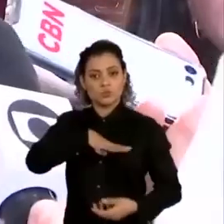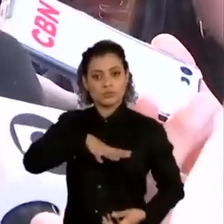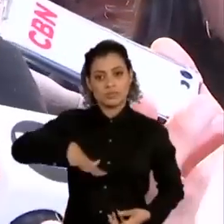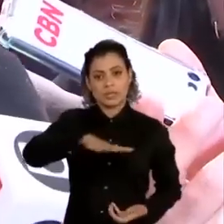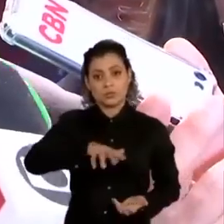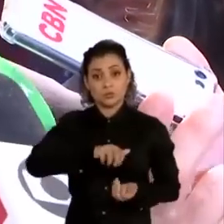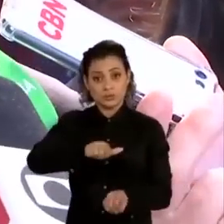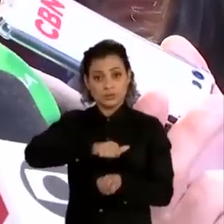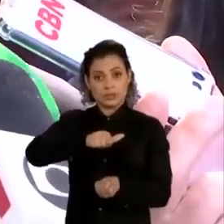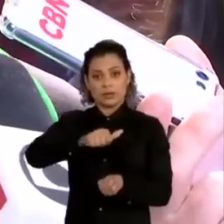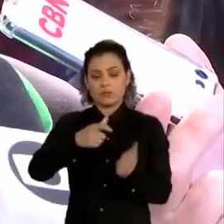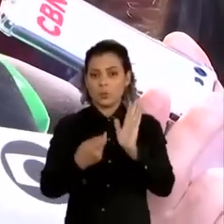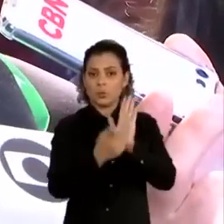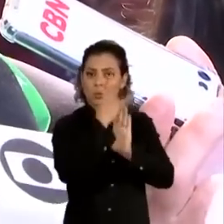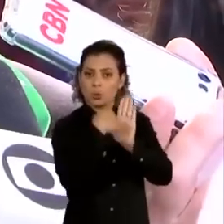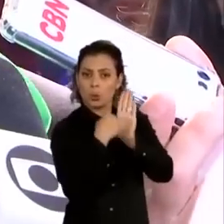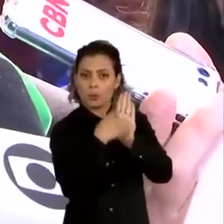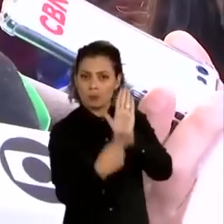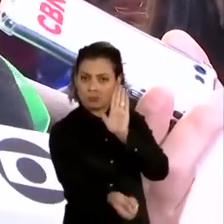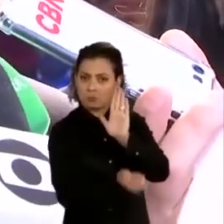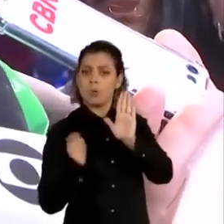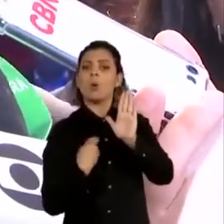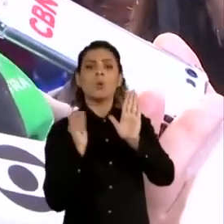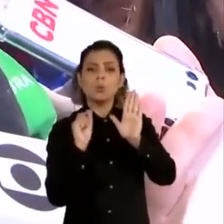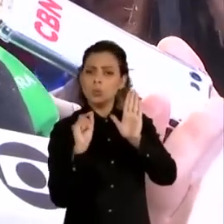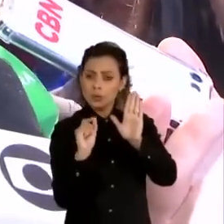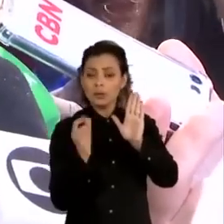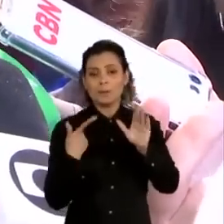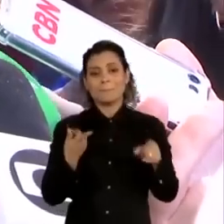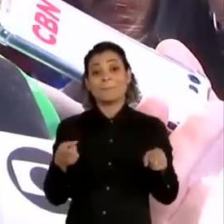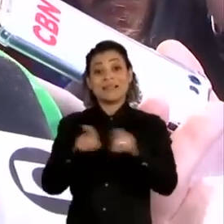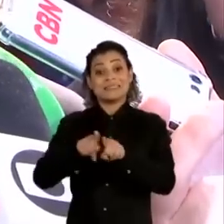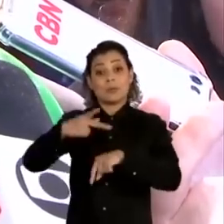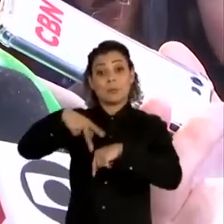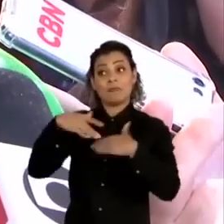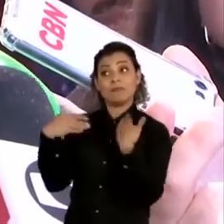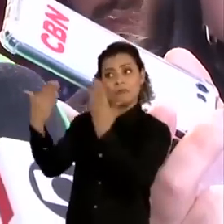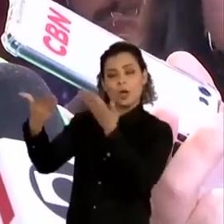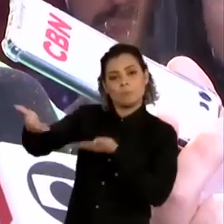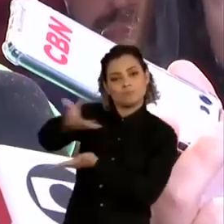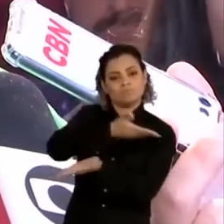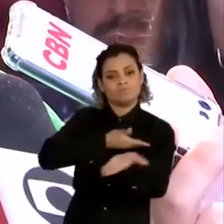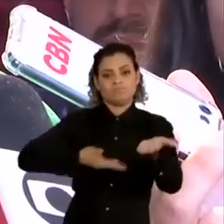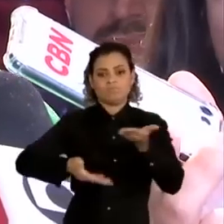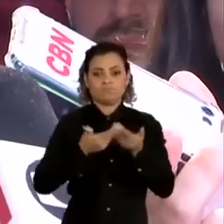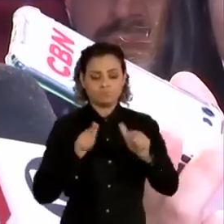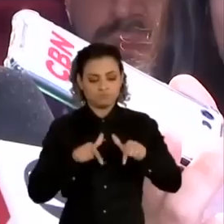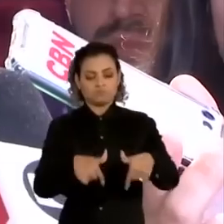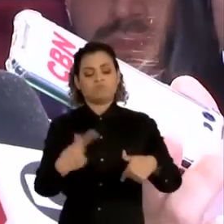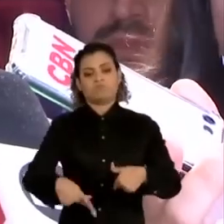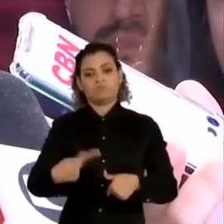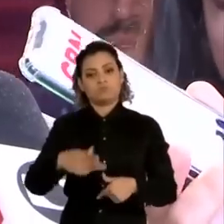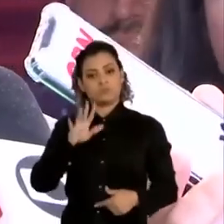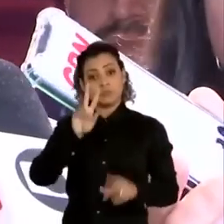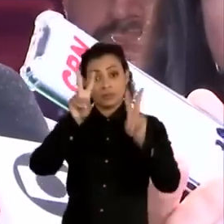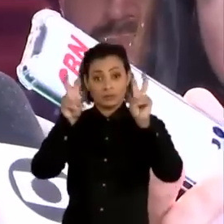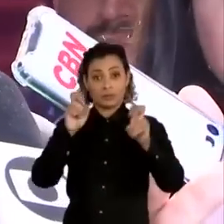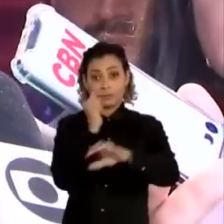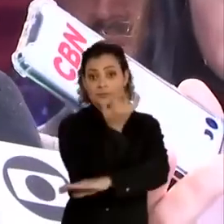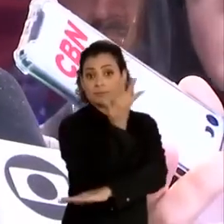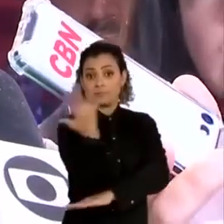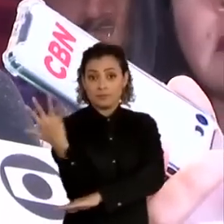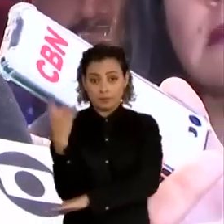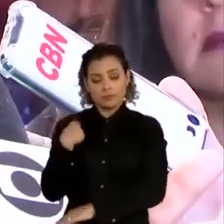um memorando em que a Prefeitura busca parceiros internacionais para poder atuar na questão ambiental. A gente